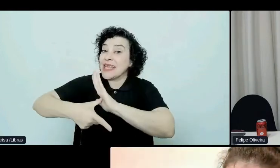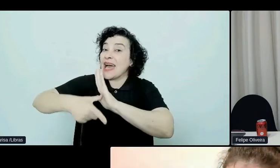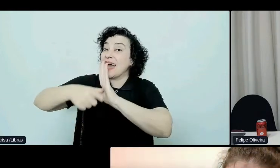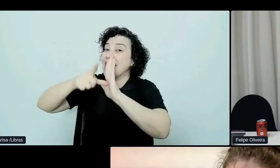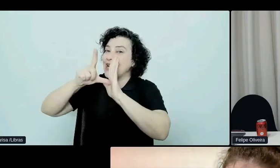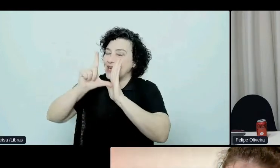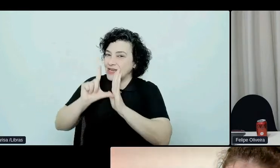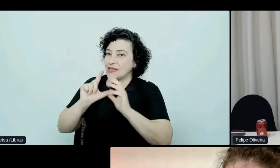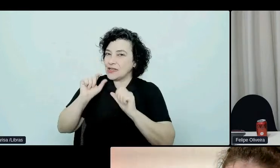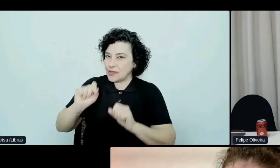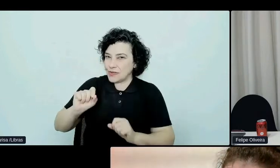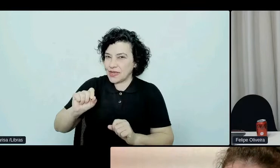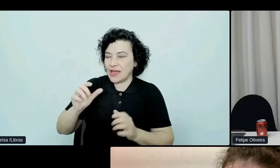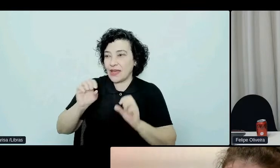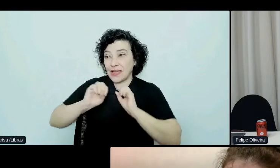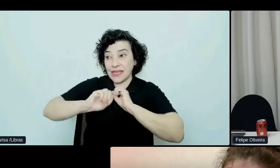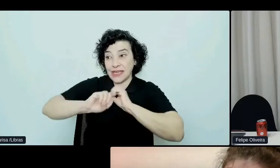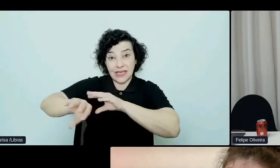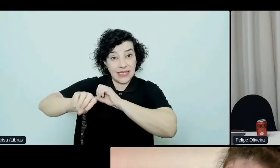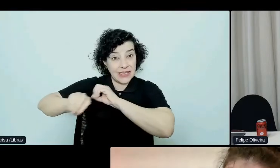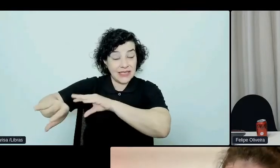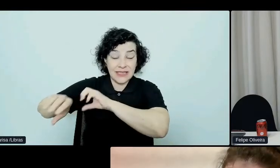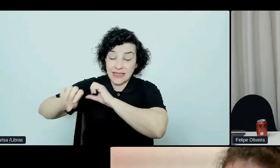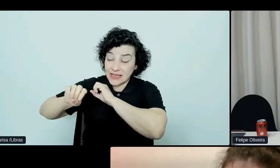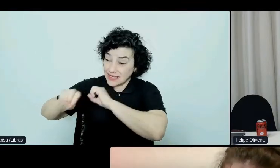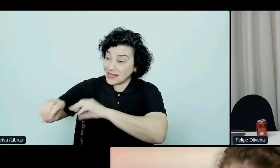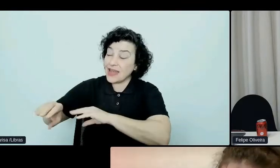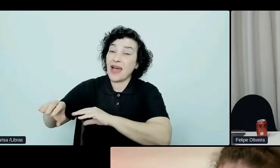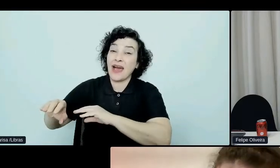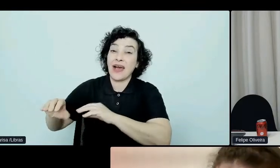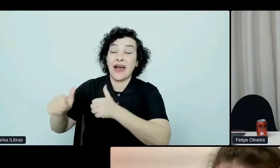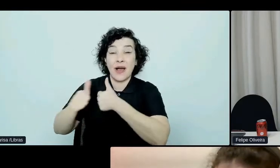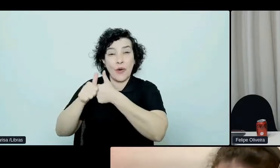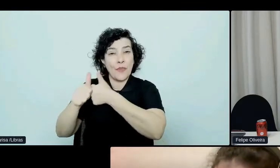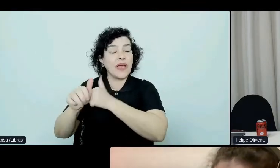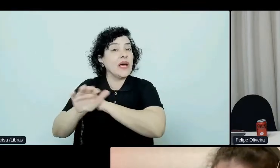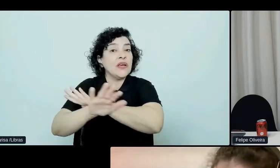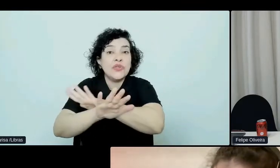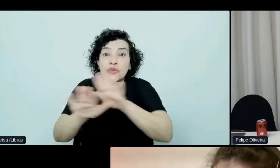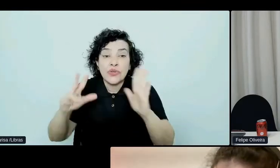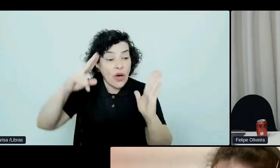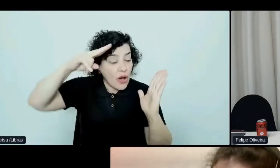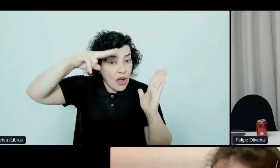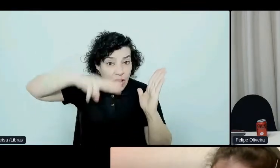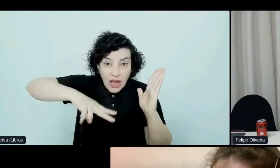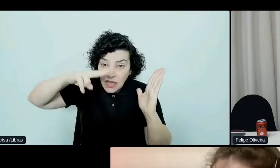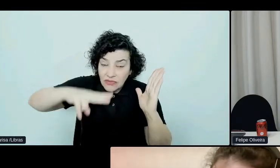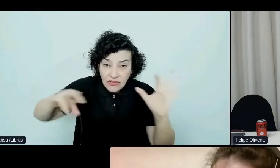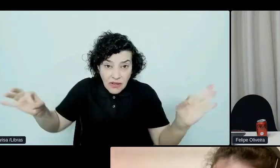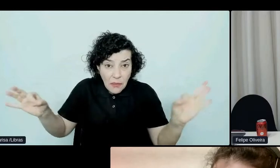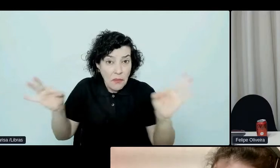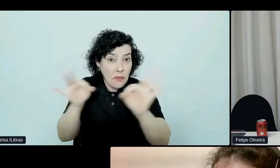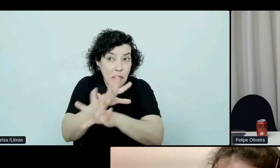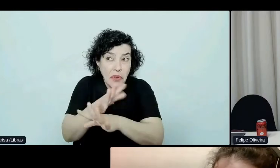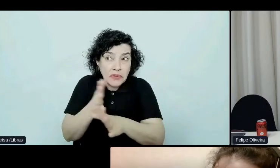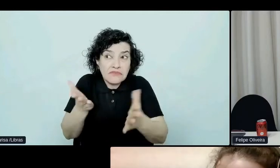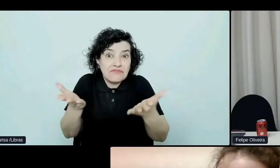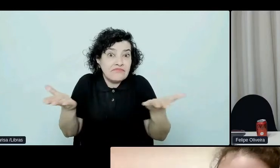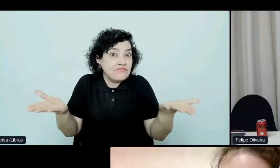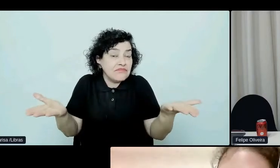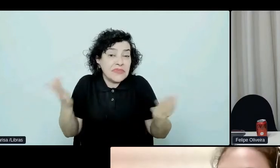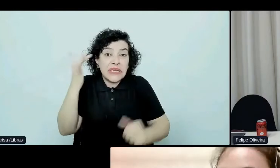fundamental. Porém, eu até vou começar a desenvolver um trabalho junto a escolas. Por quê? A gente